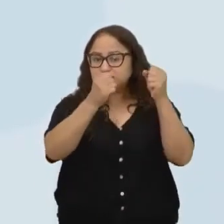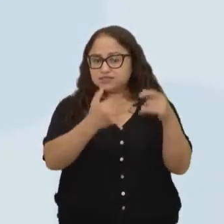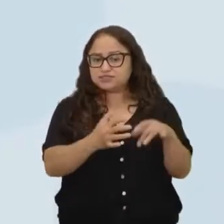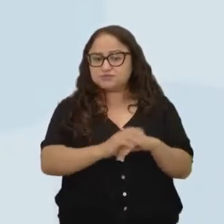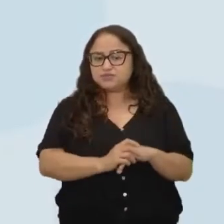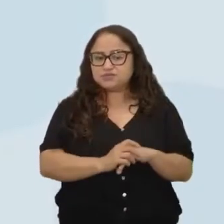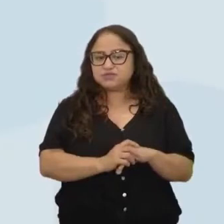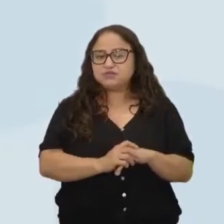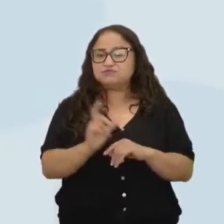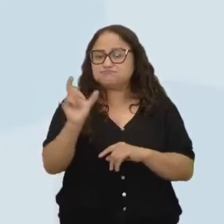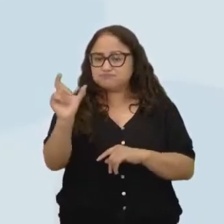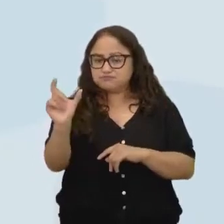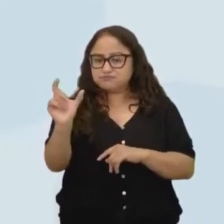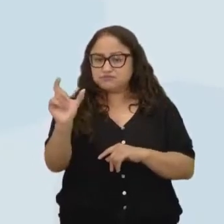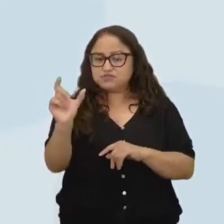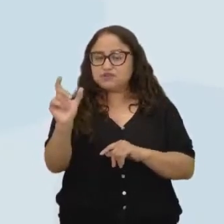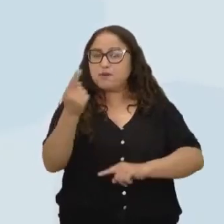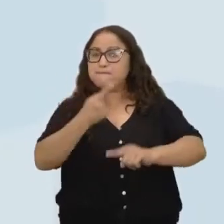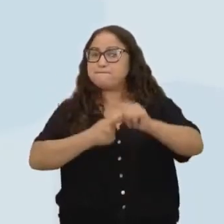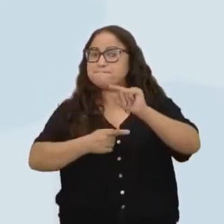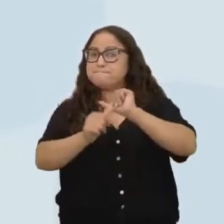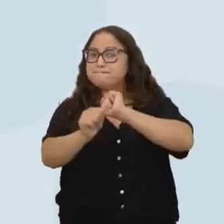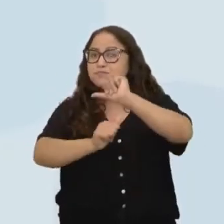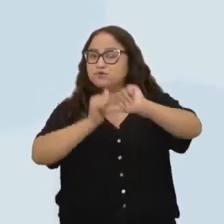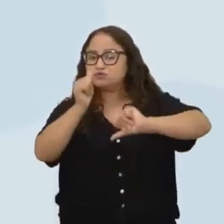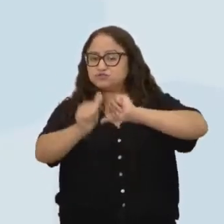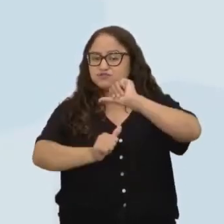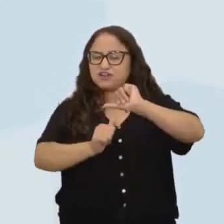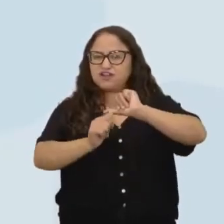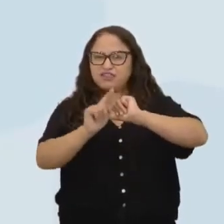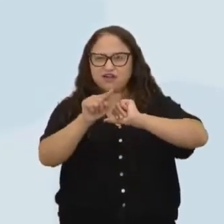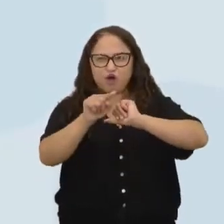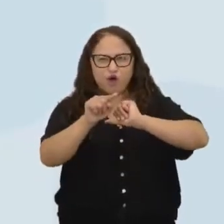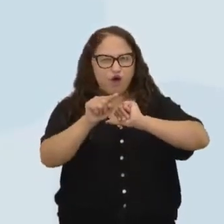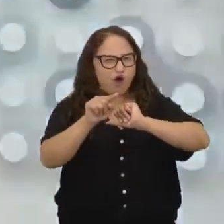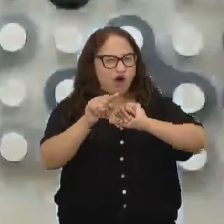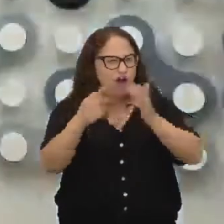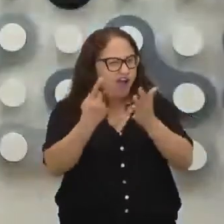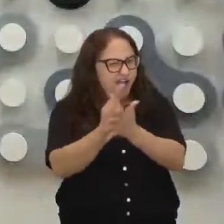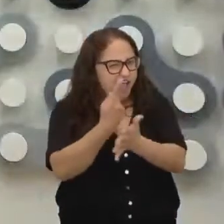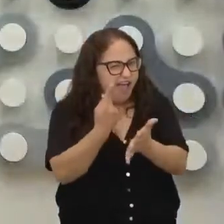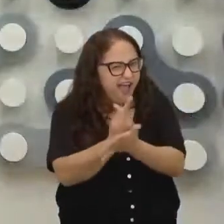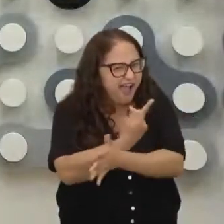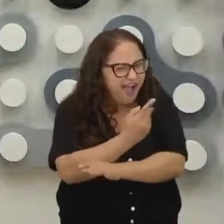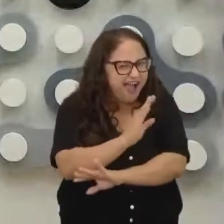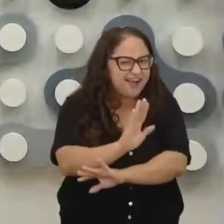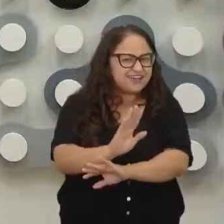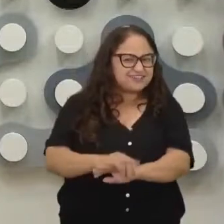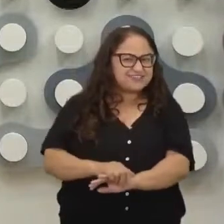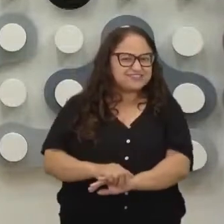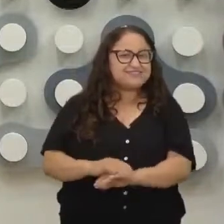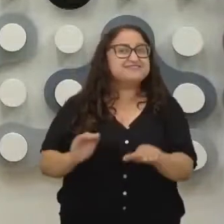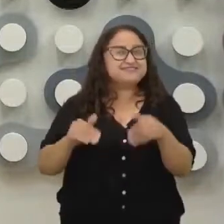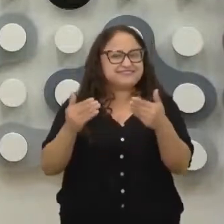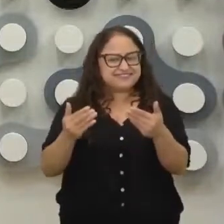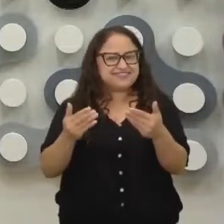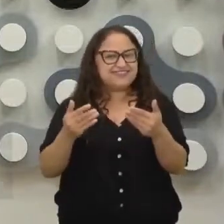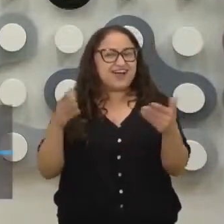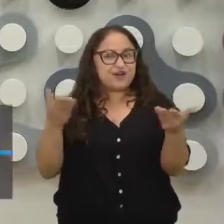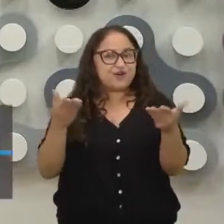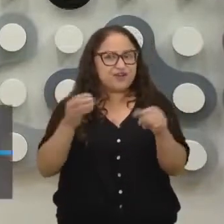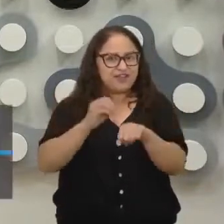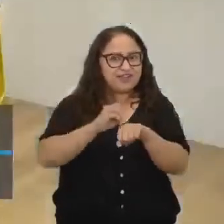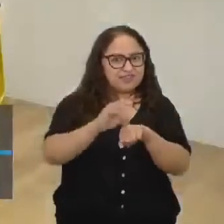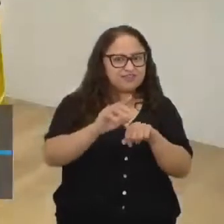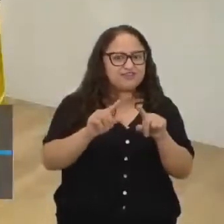A oração terá o seu sentido alterado. Gente, era pegadinha. Pegadinha. E você era me chamou pegadinha. Aqui realmente pra fazer pegadinha, porque